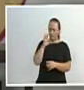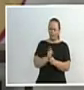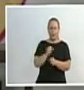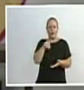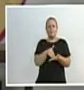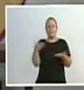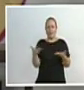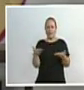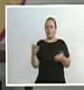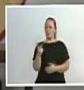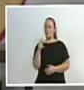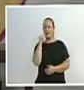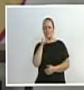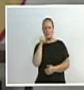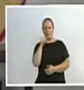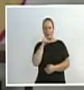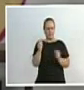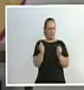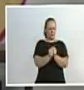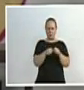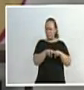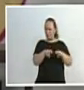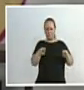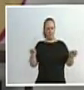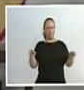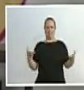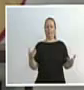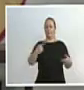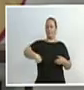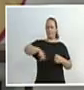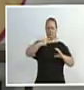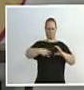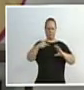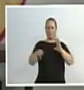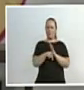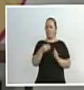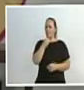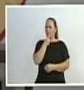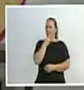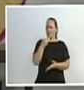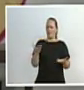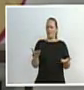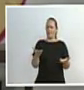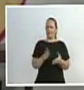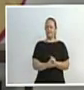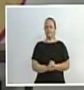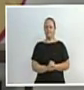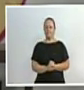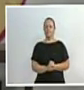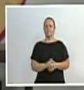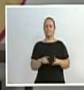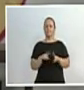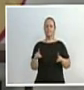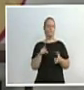né, para equilibrar esse parlamento machista. Vai ser histórico, se não me engano. Vereador